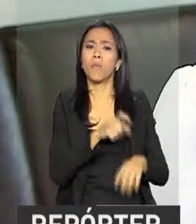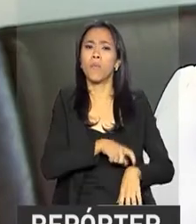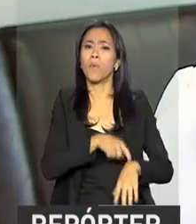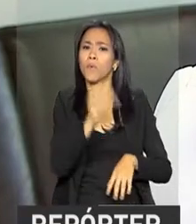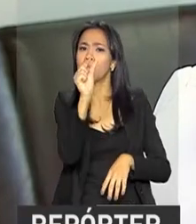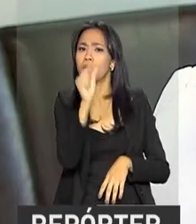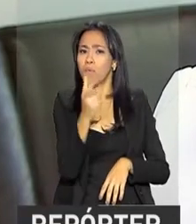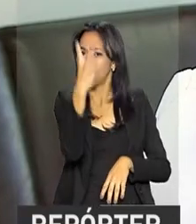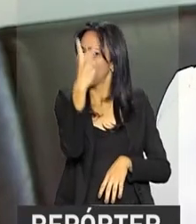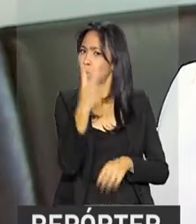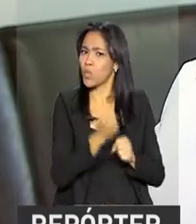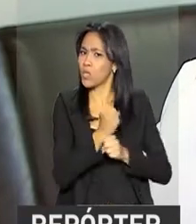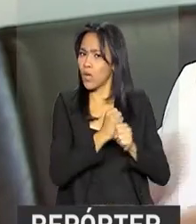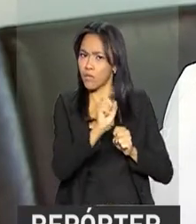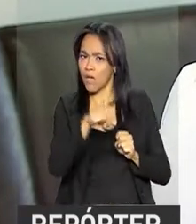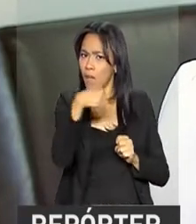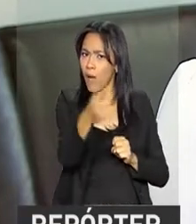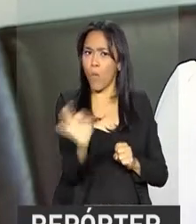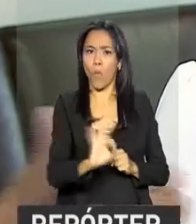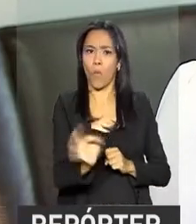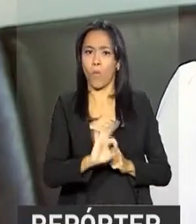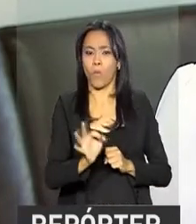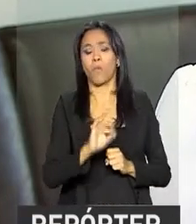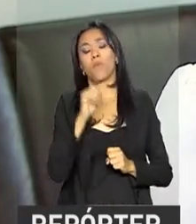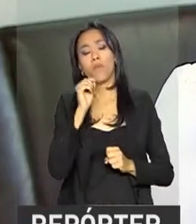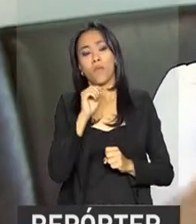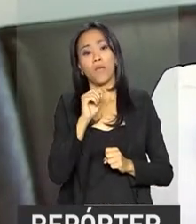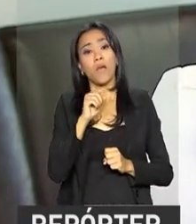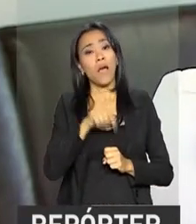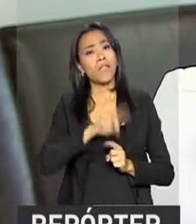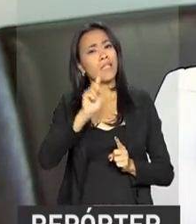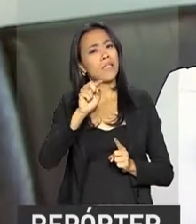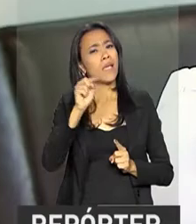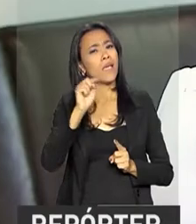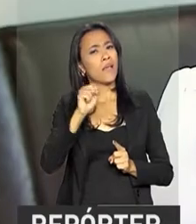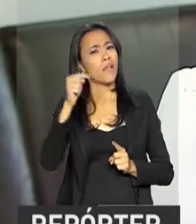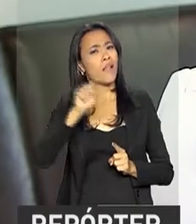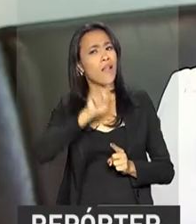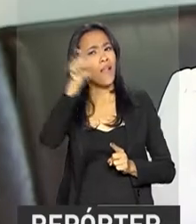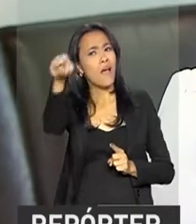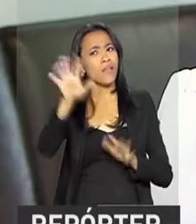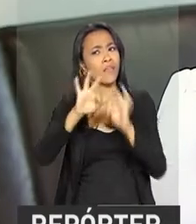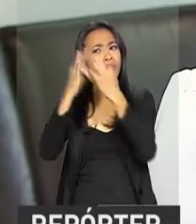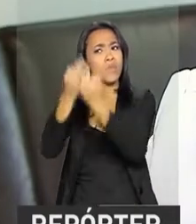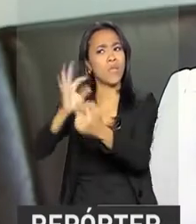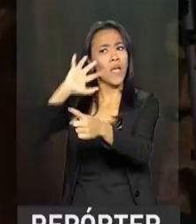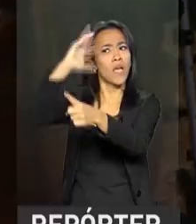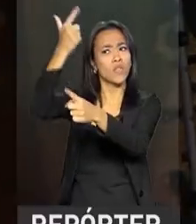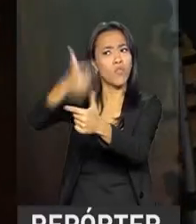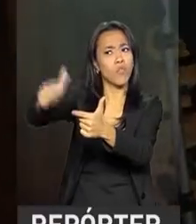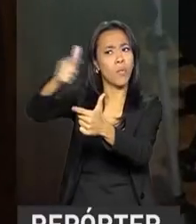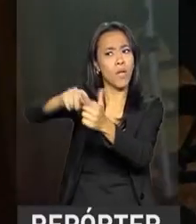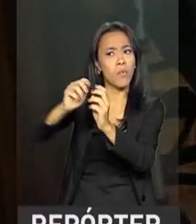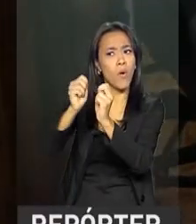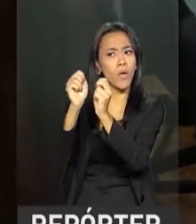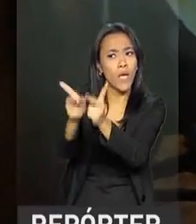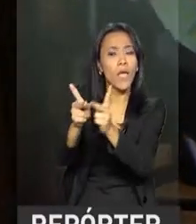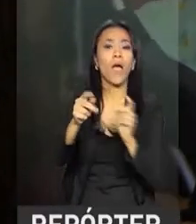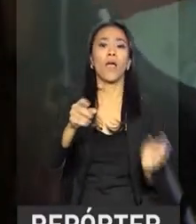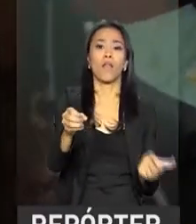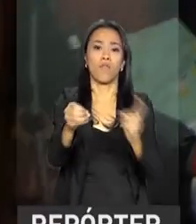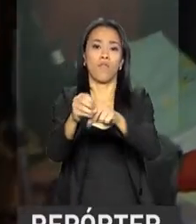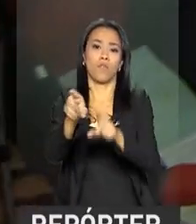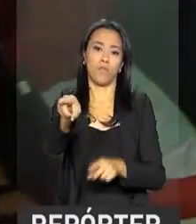passar de 2 anos. É até que a situação lá na família de origem dela seja resolvida. Aqui é onde ficavam